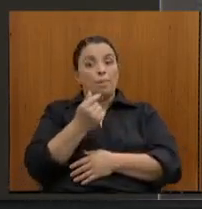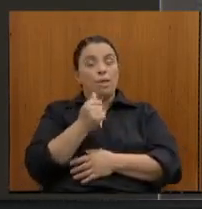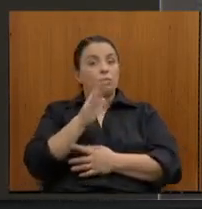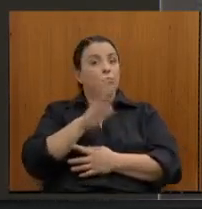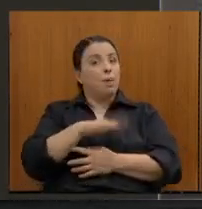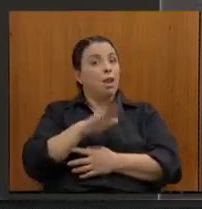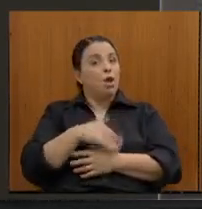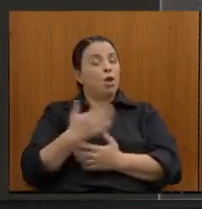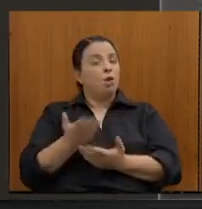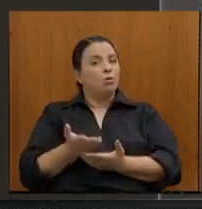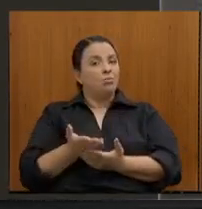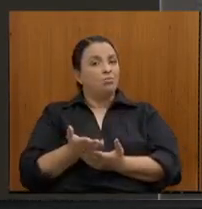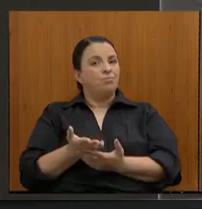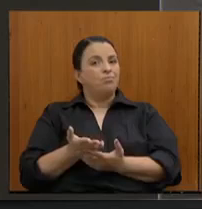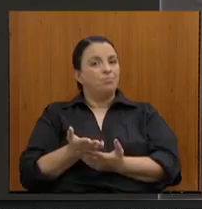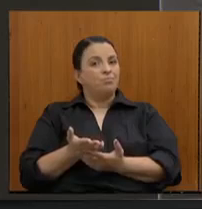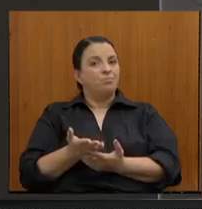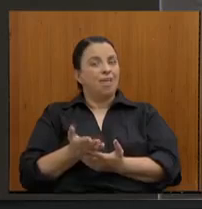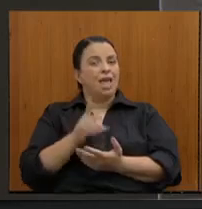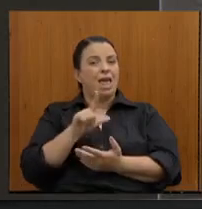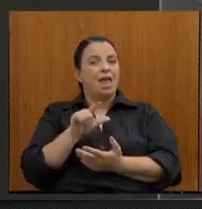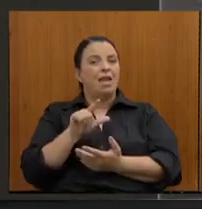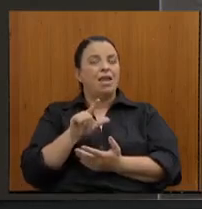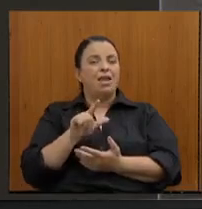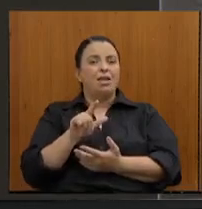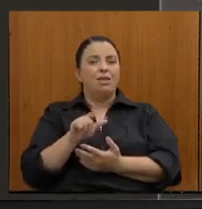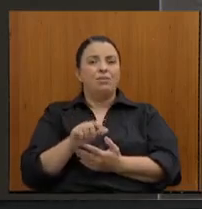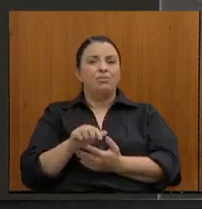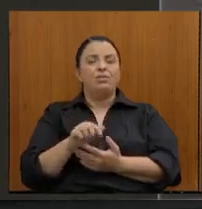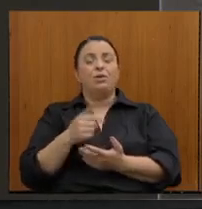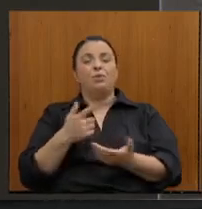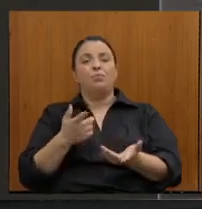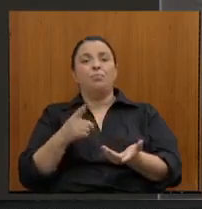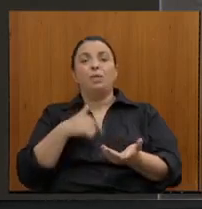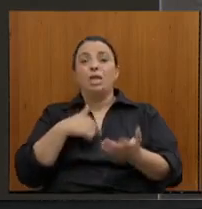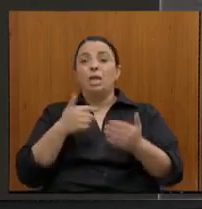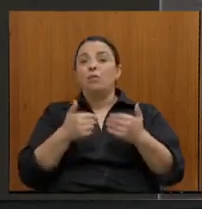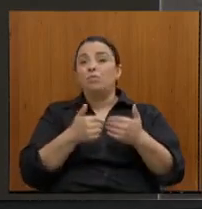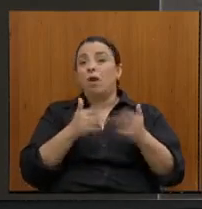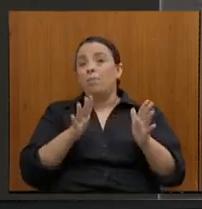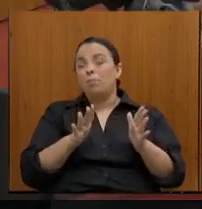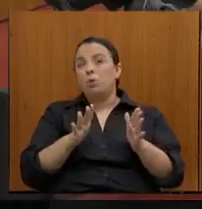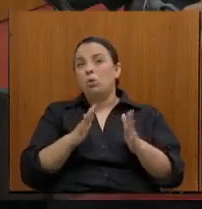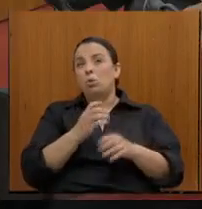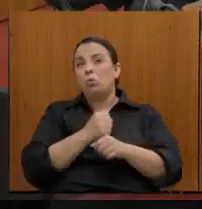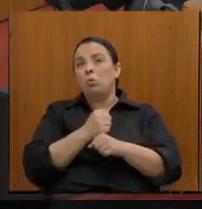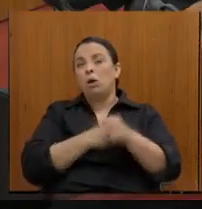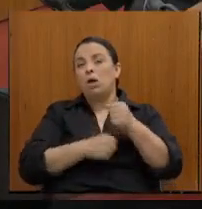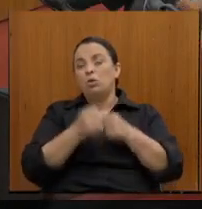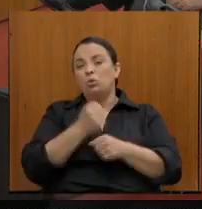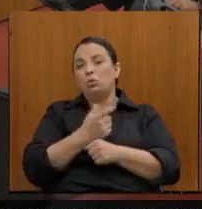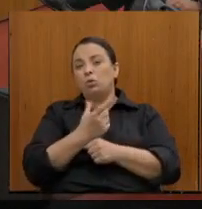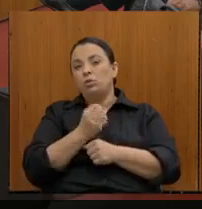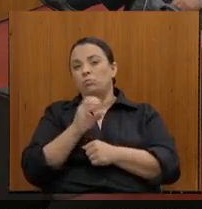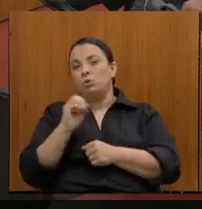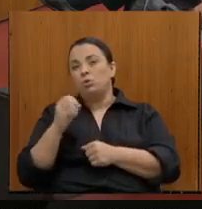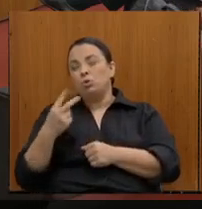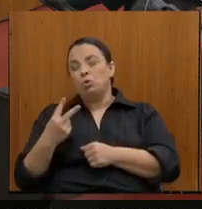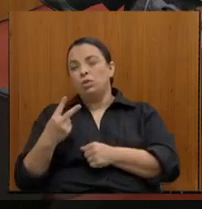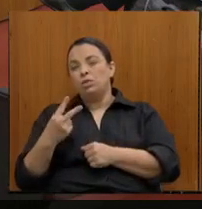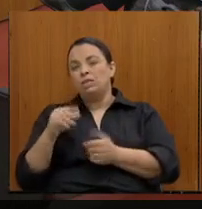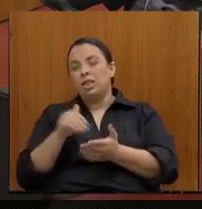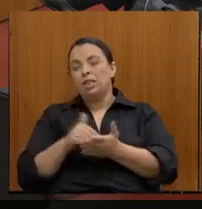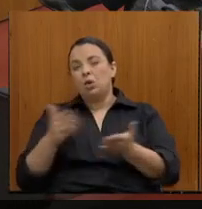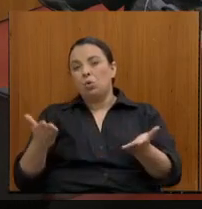E aí e foi lançado em 2002 agora é